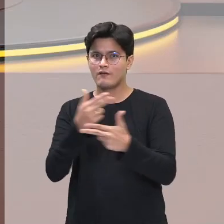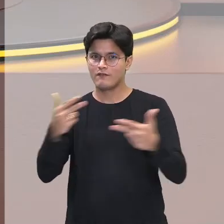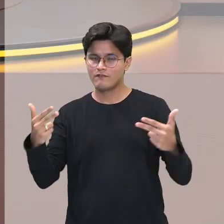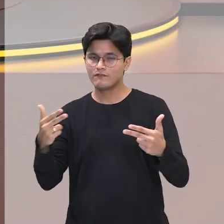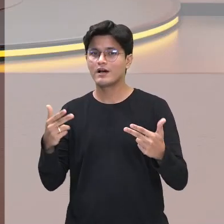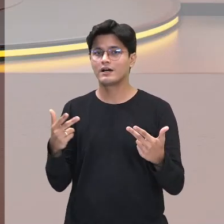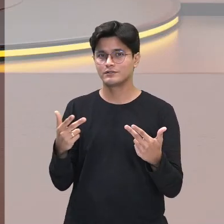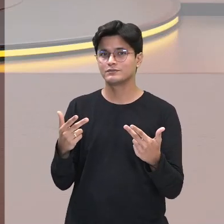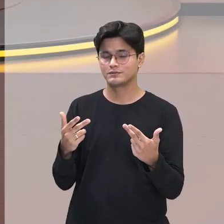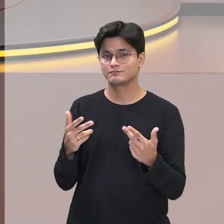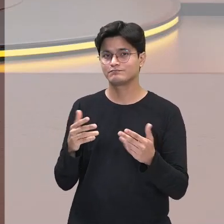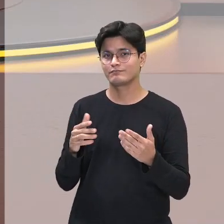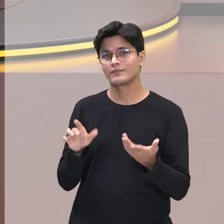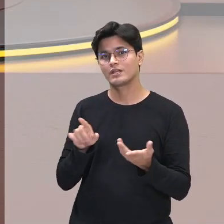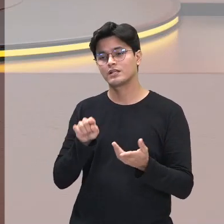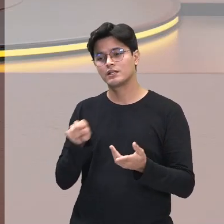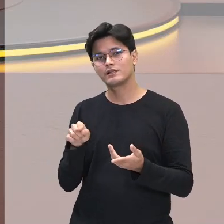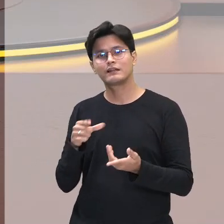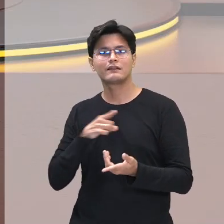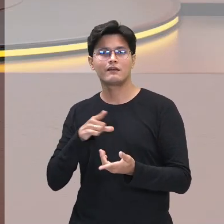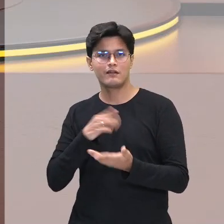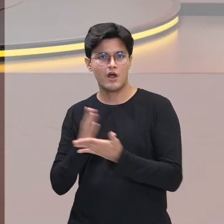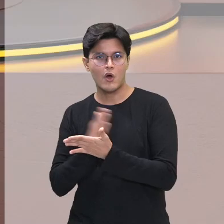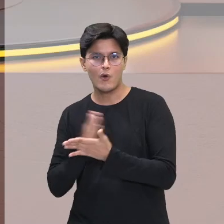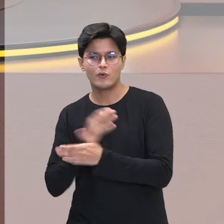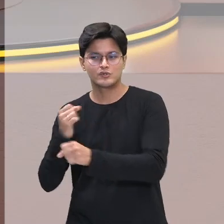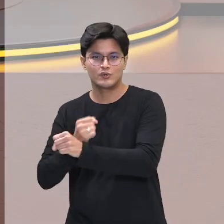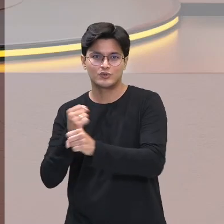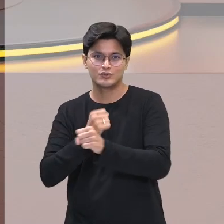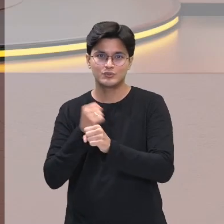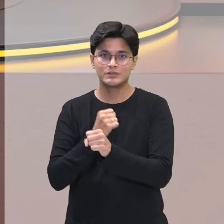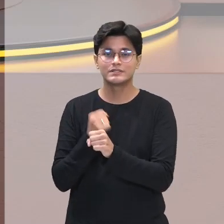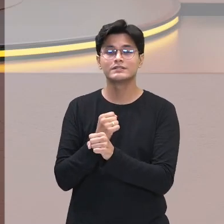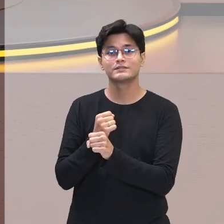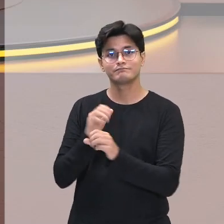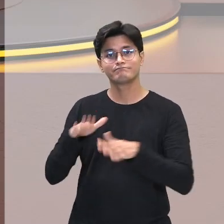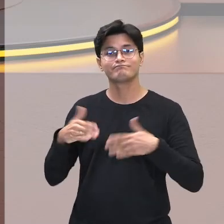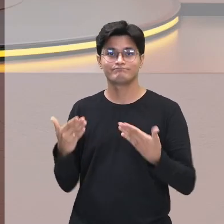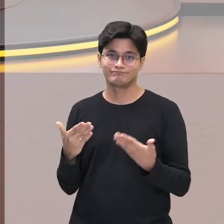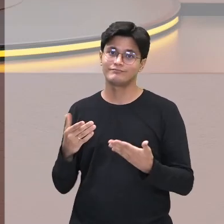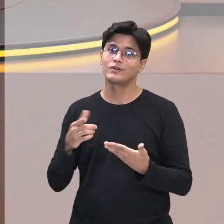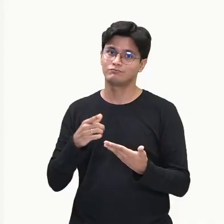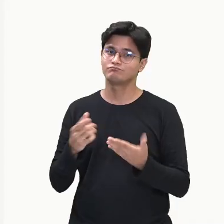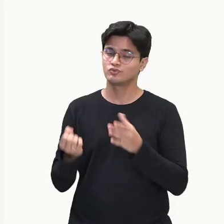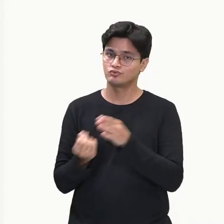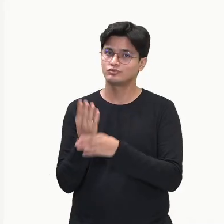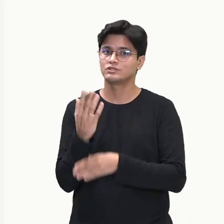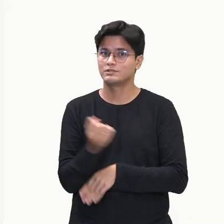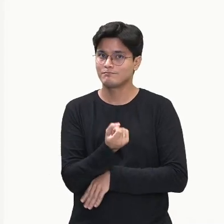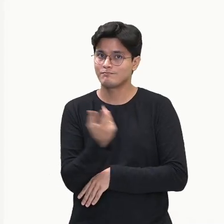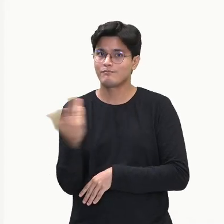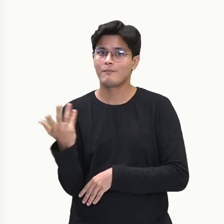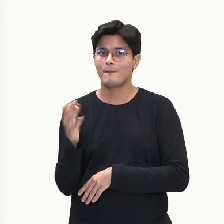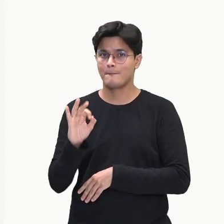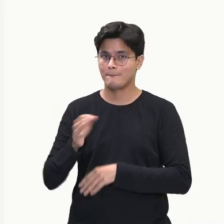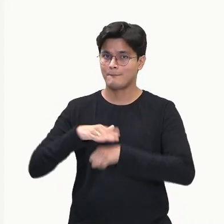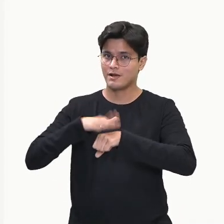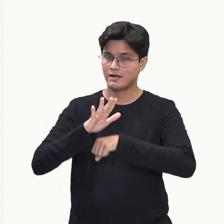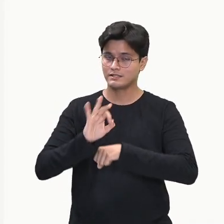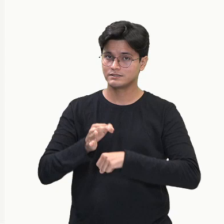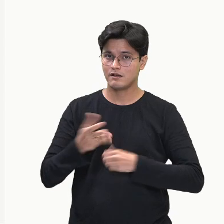deles estão em construção. Então, muitos mais vêm por aí. Vamos continuar aí falando dos desafios